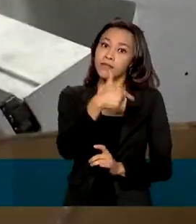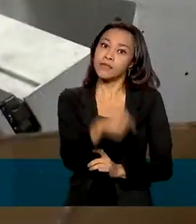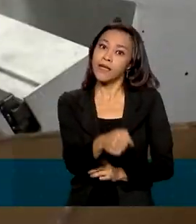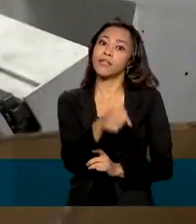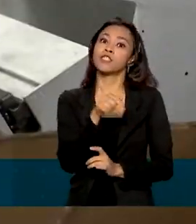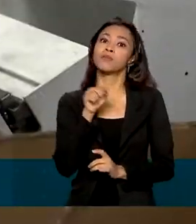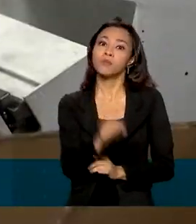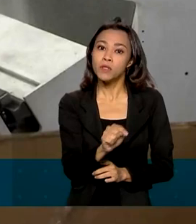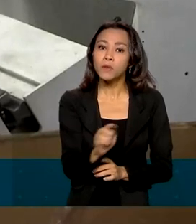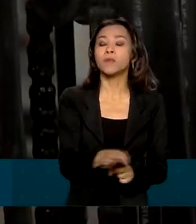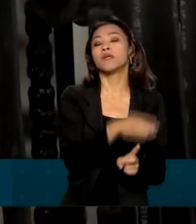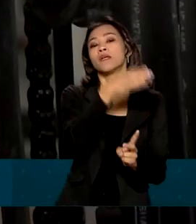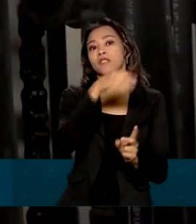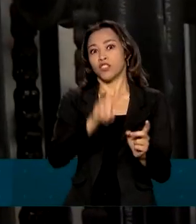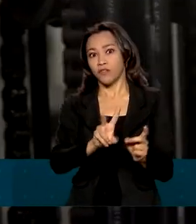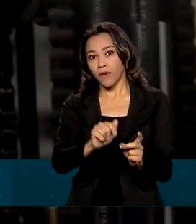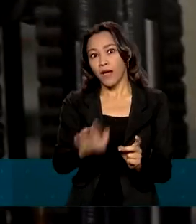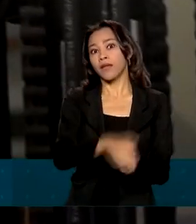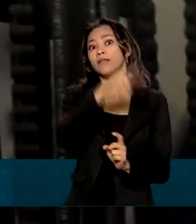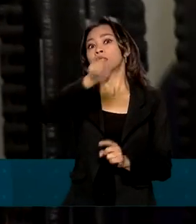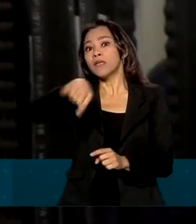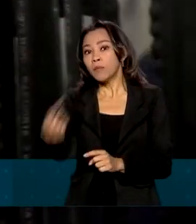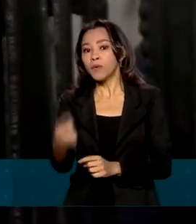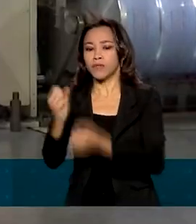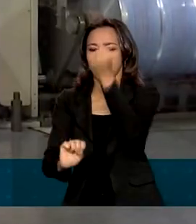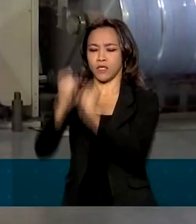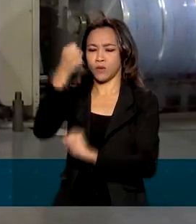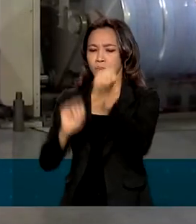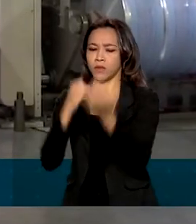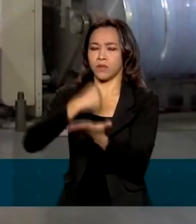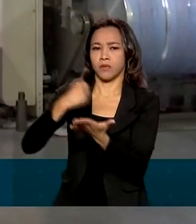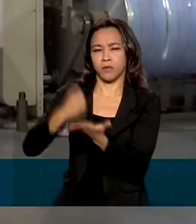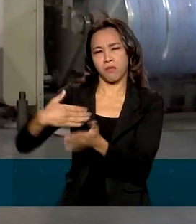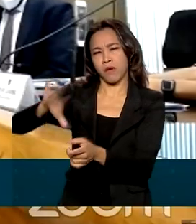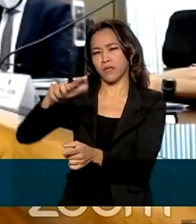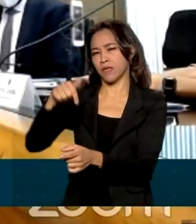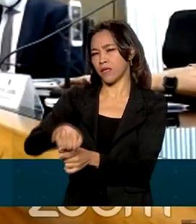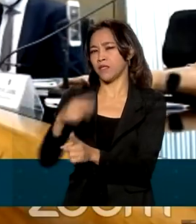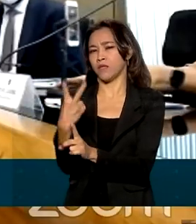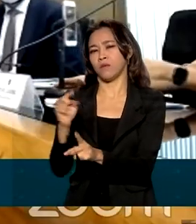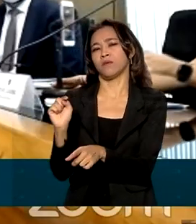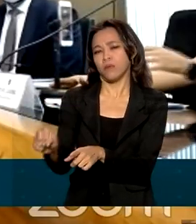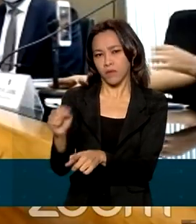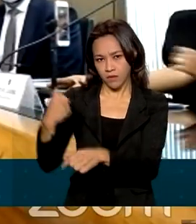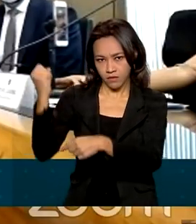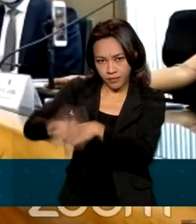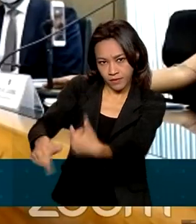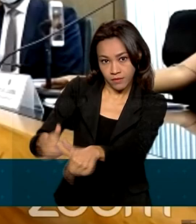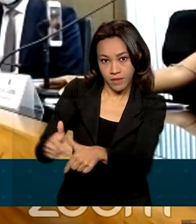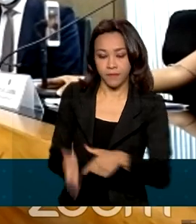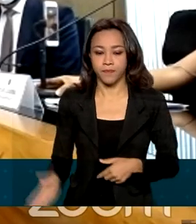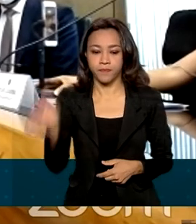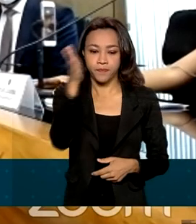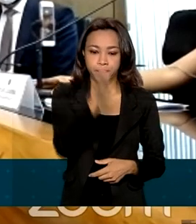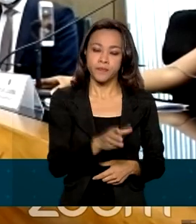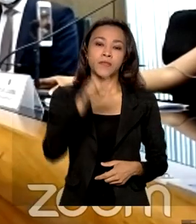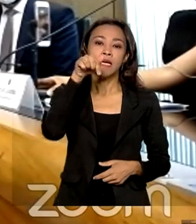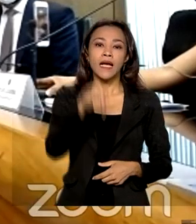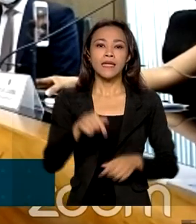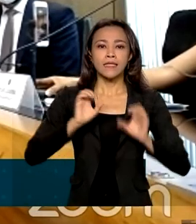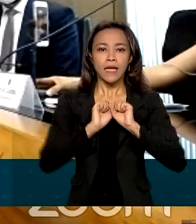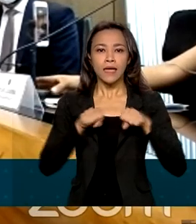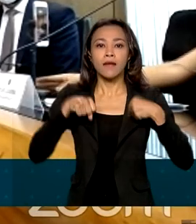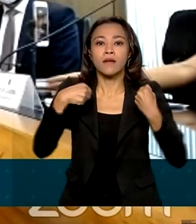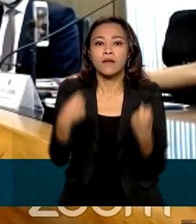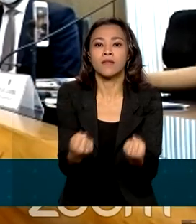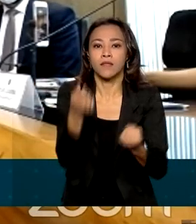seguido da indústria, que empregou mais de 72 mil trabalhadores. Essa recuperação econômica que o